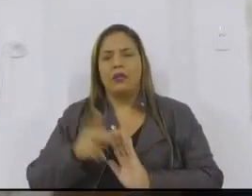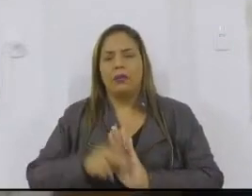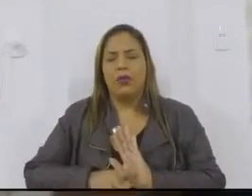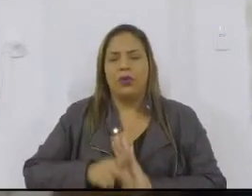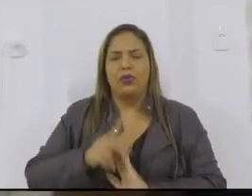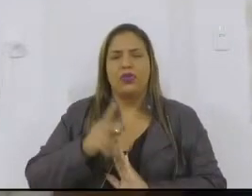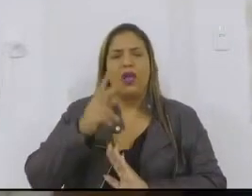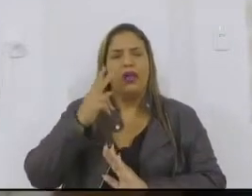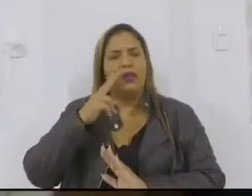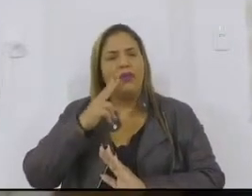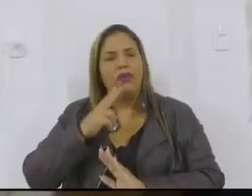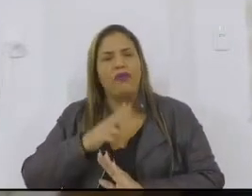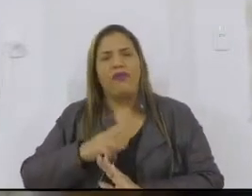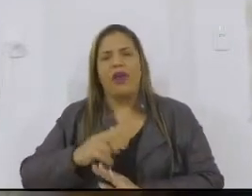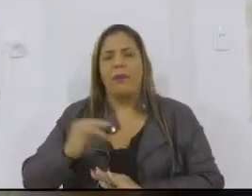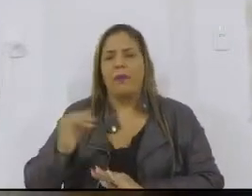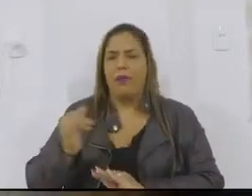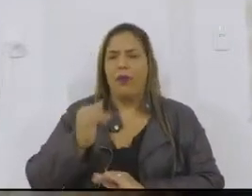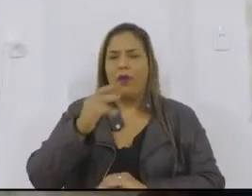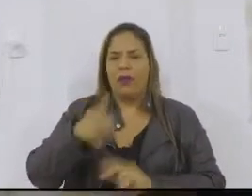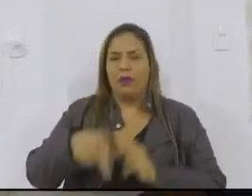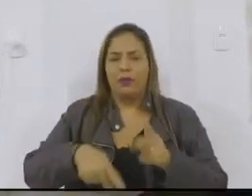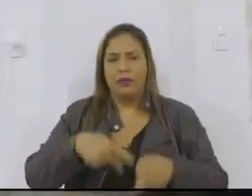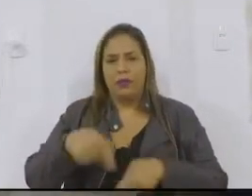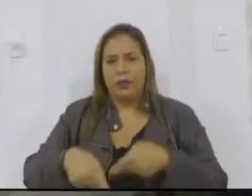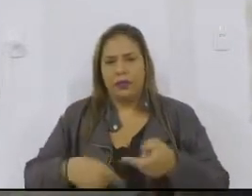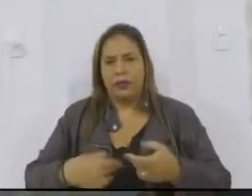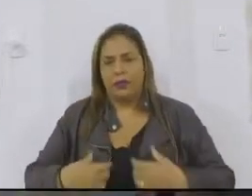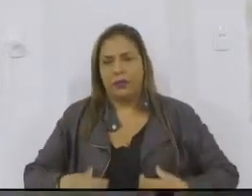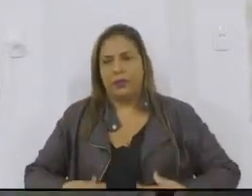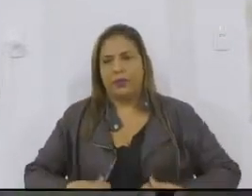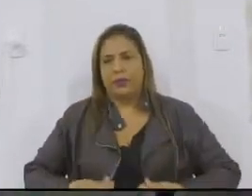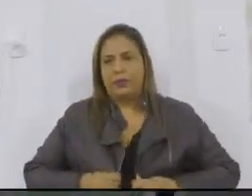grande utilidade para a nossa população. Parabéns.